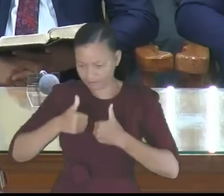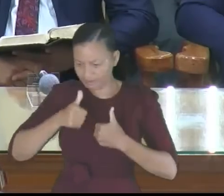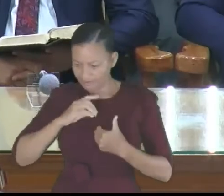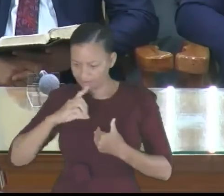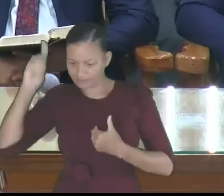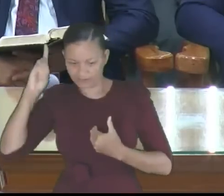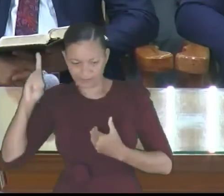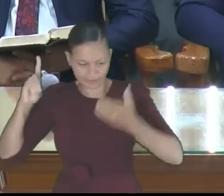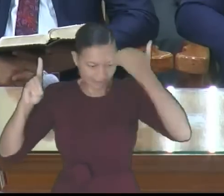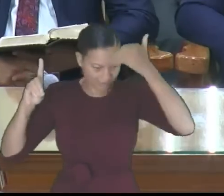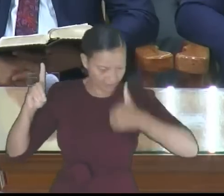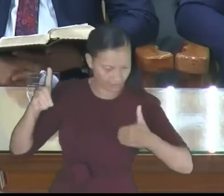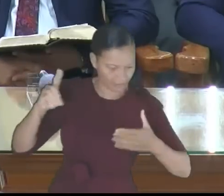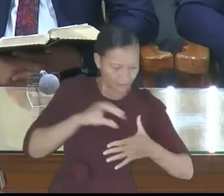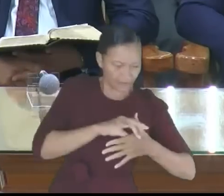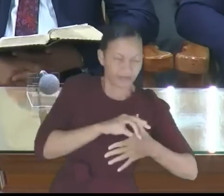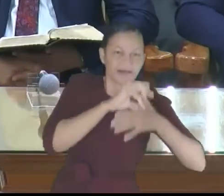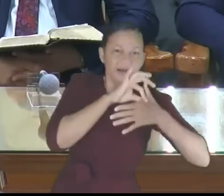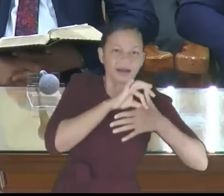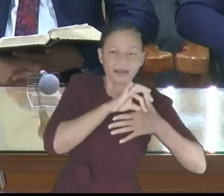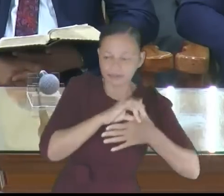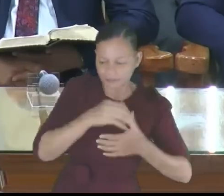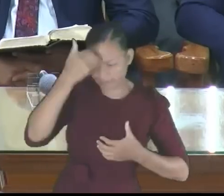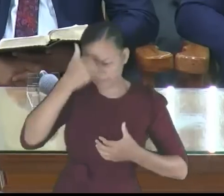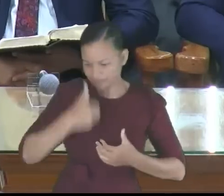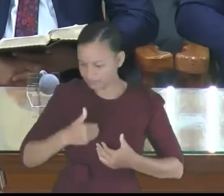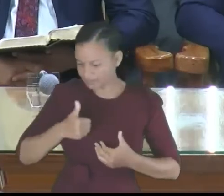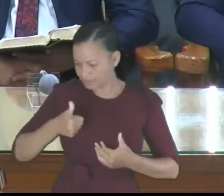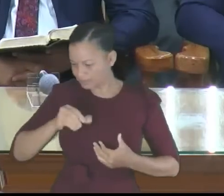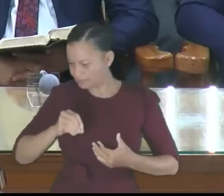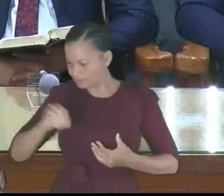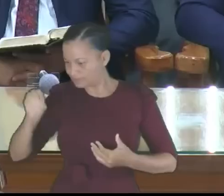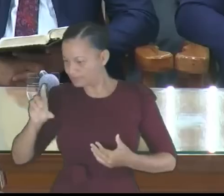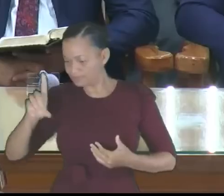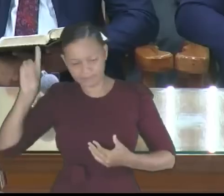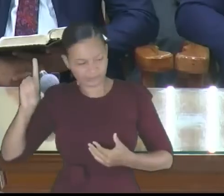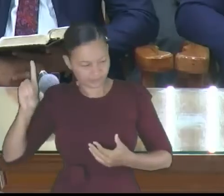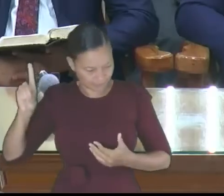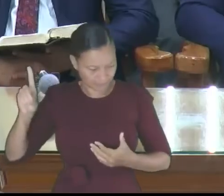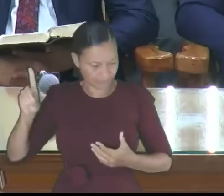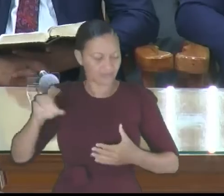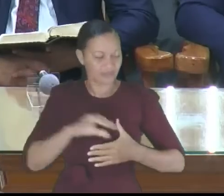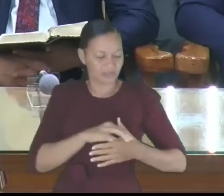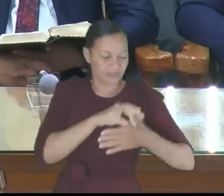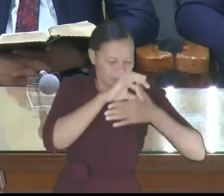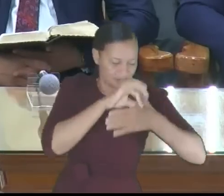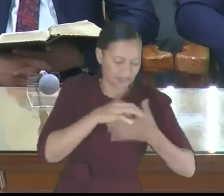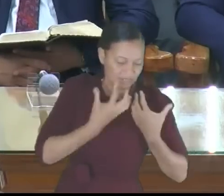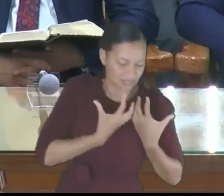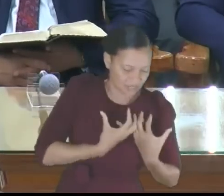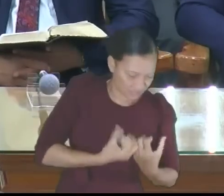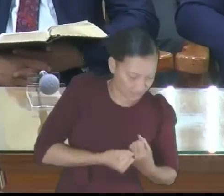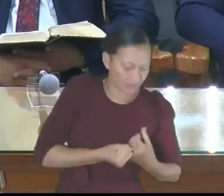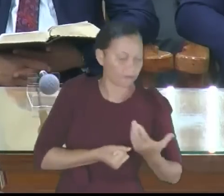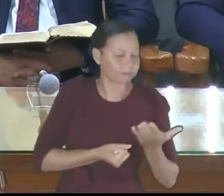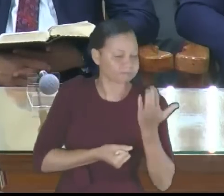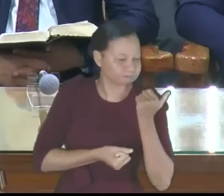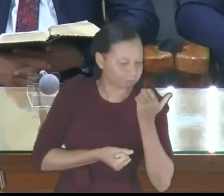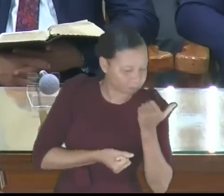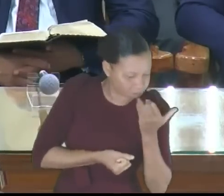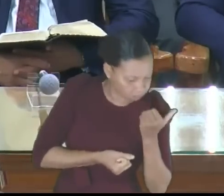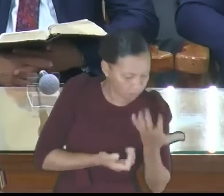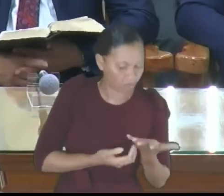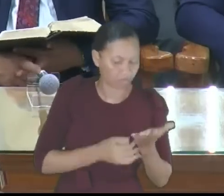sendo homem. 100% Deus e 100% homem. E como o homem se cansa, e como o homem come, e como o